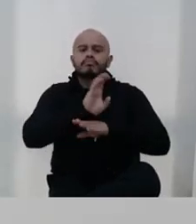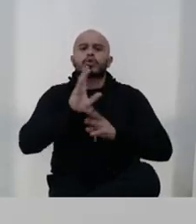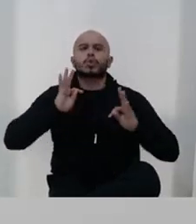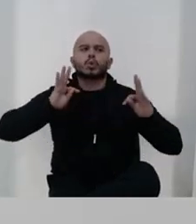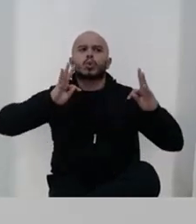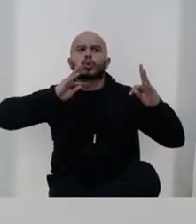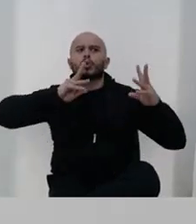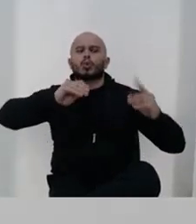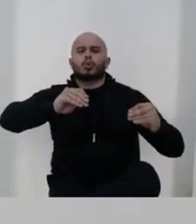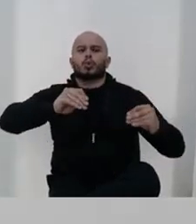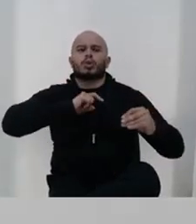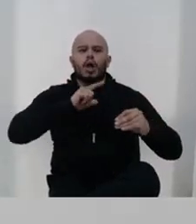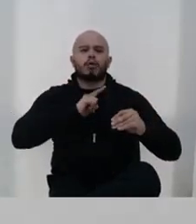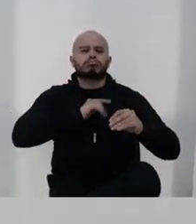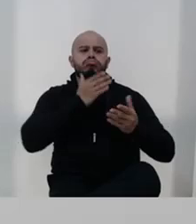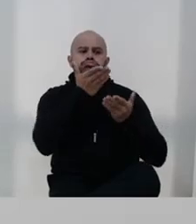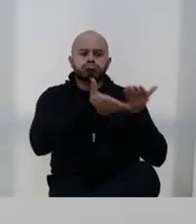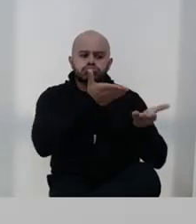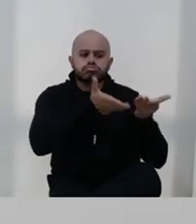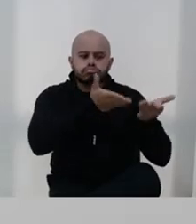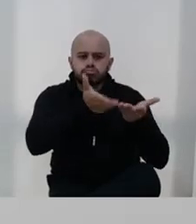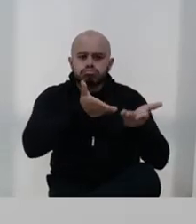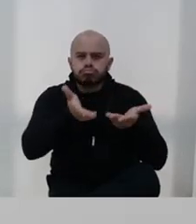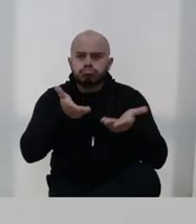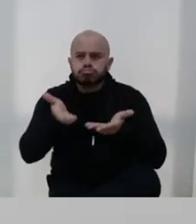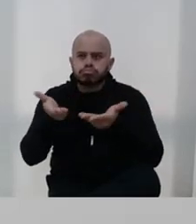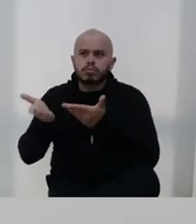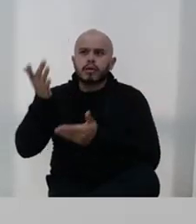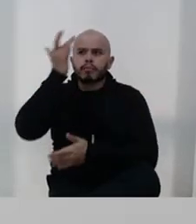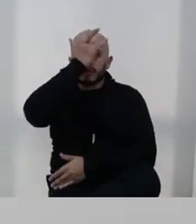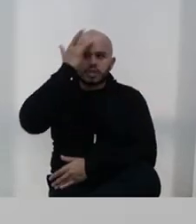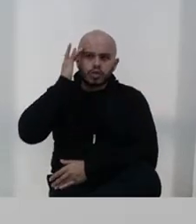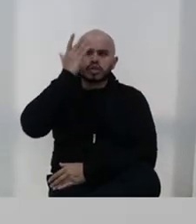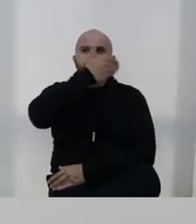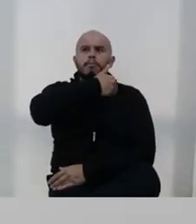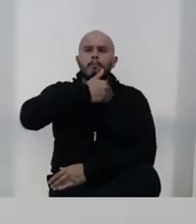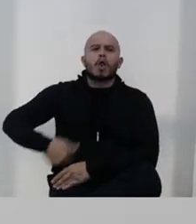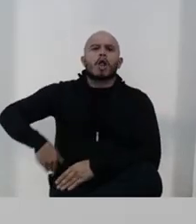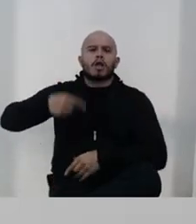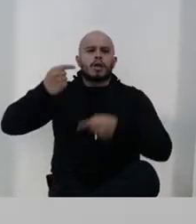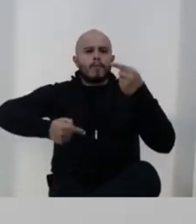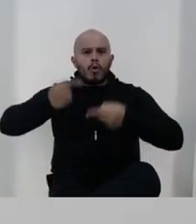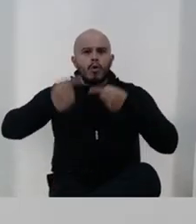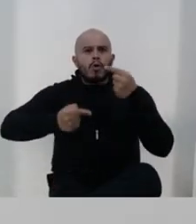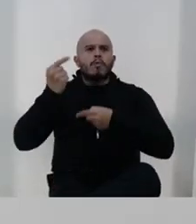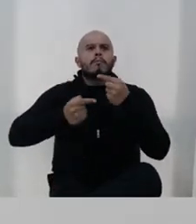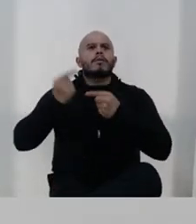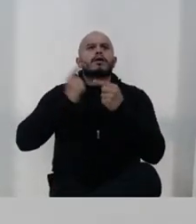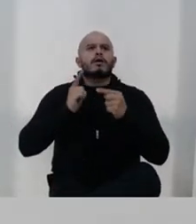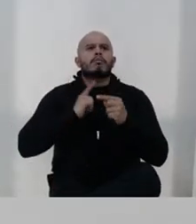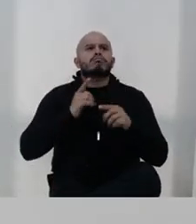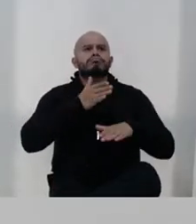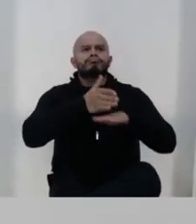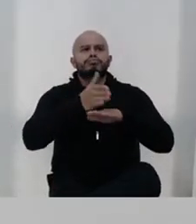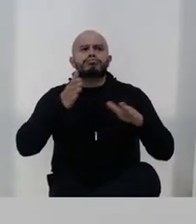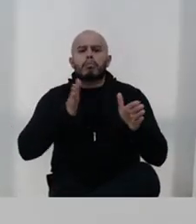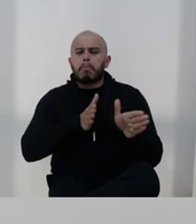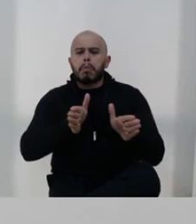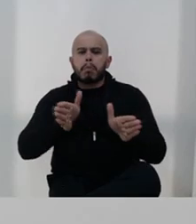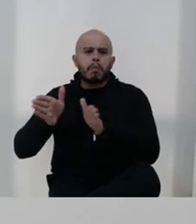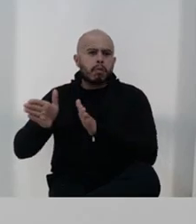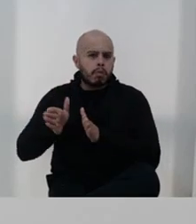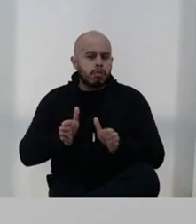um cuidado muito grande com relação às pessoas que implementam a política pública de acesso à justiça, dentro da Defensoria Pública do Maranhão, um programa